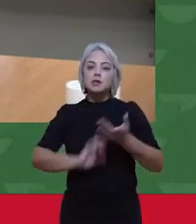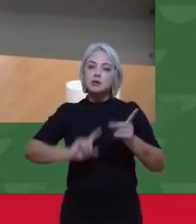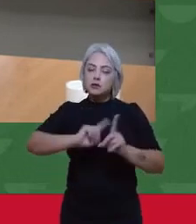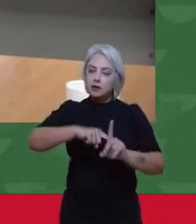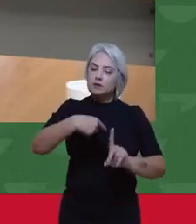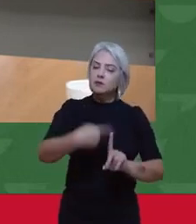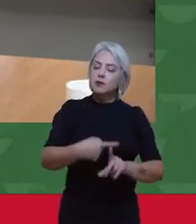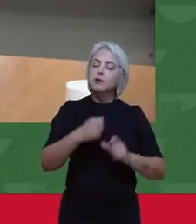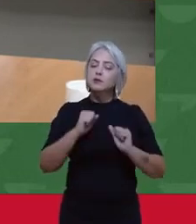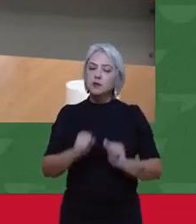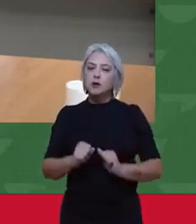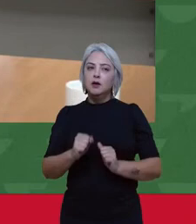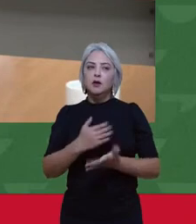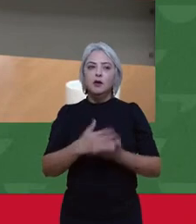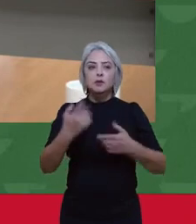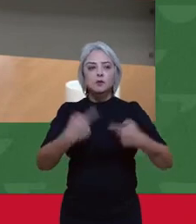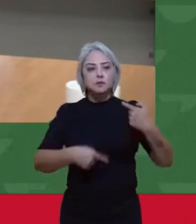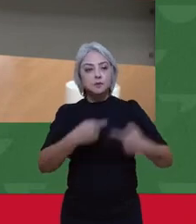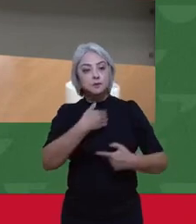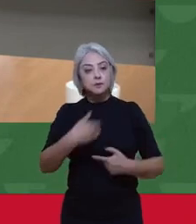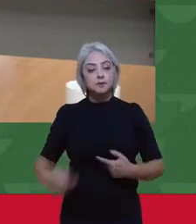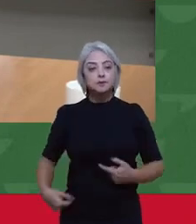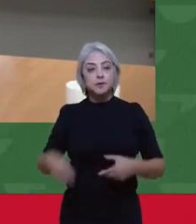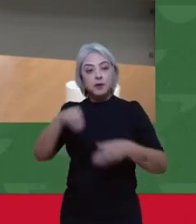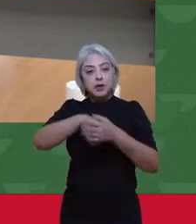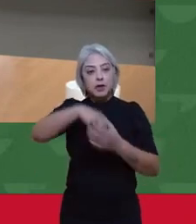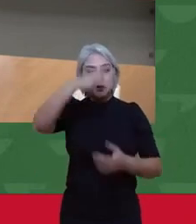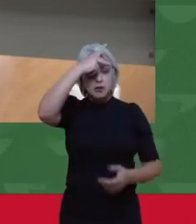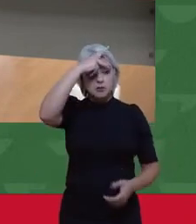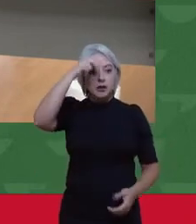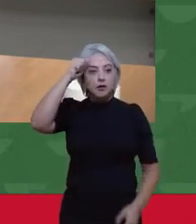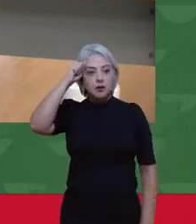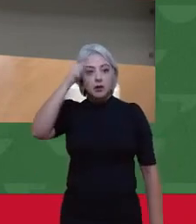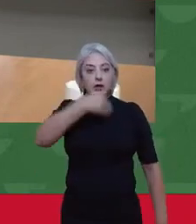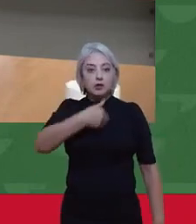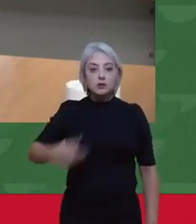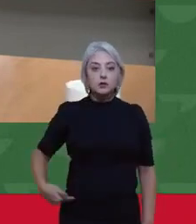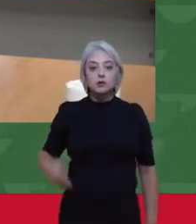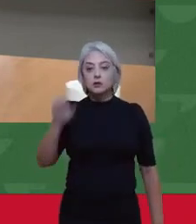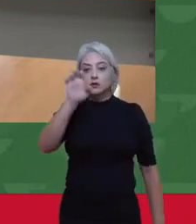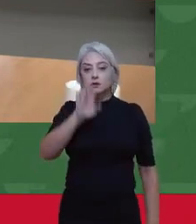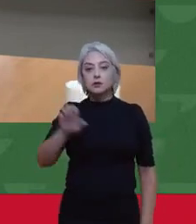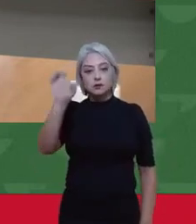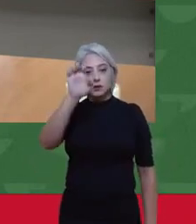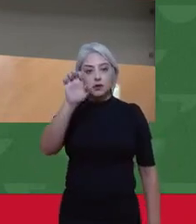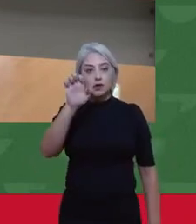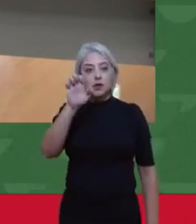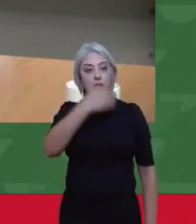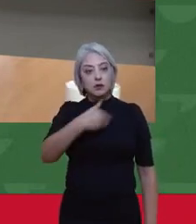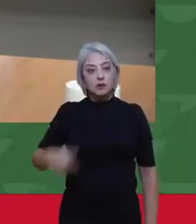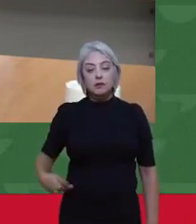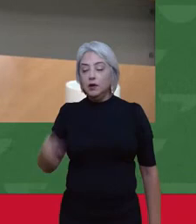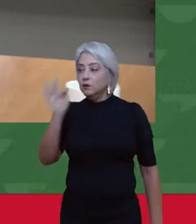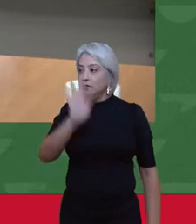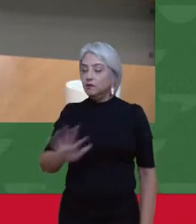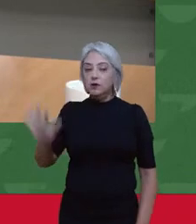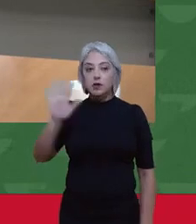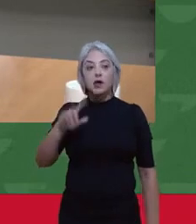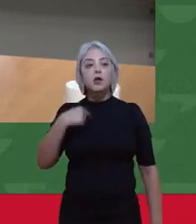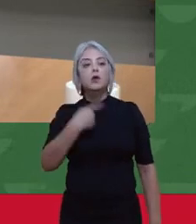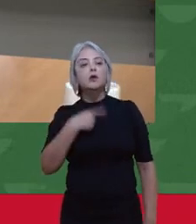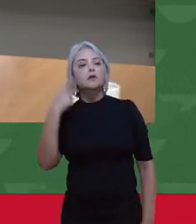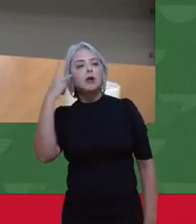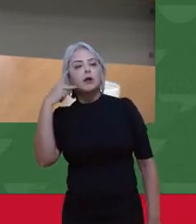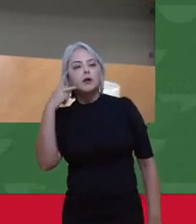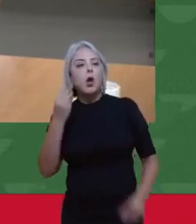ser feitas a partir de políticas públicas nas prefeituras, nos governos estaduais e no governo federal. E nós, o parlamento, como é